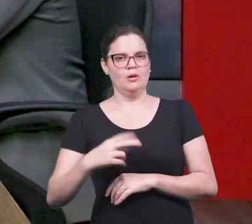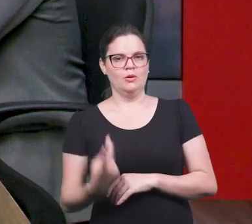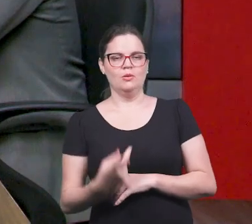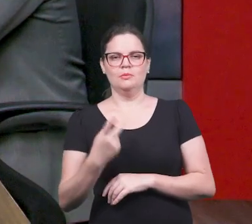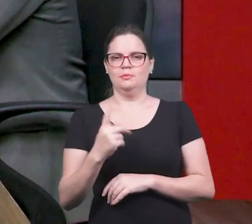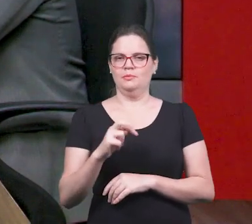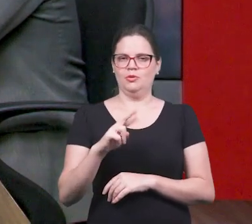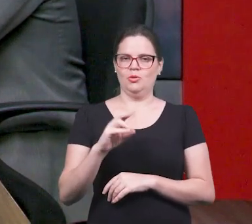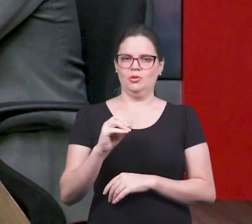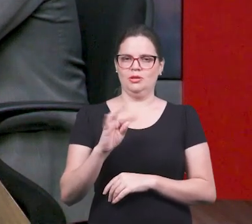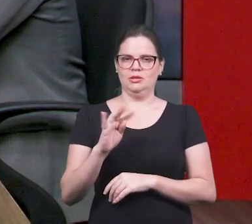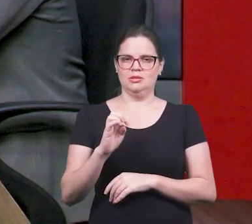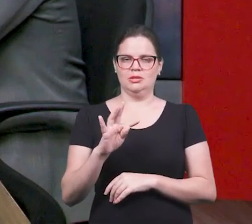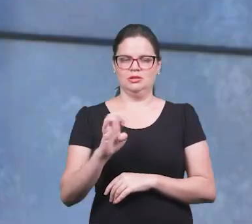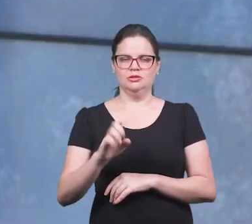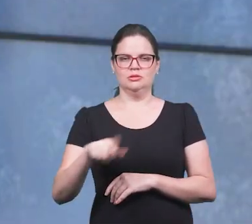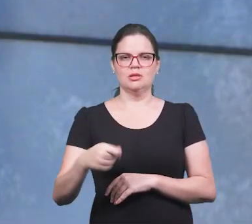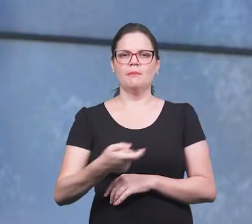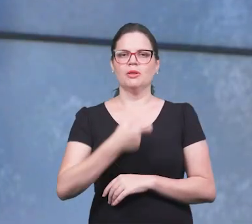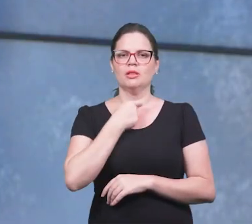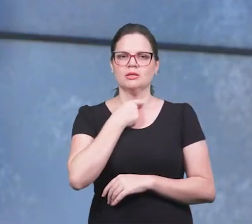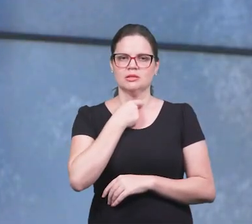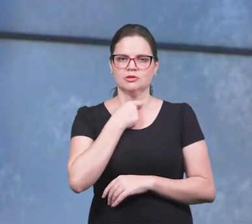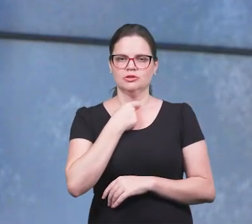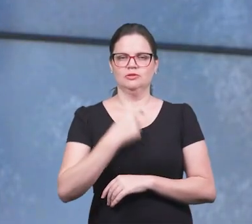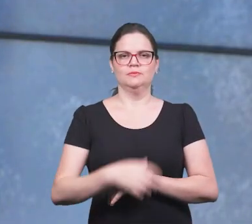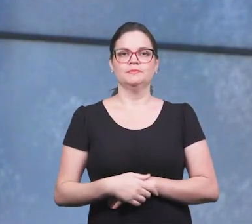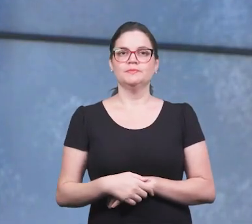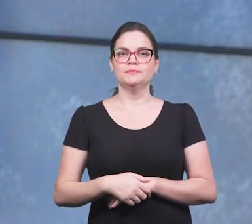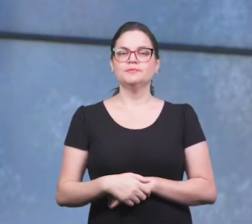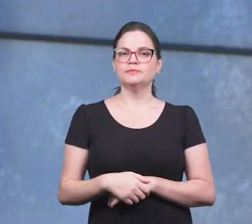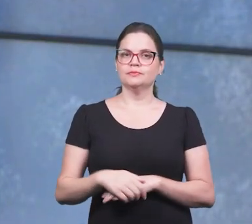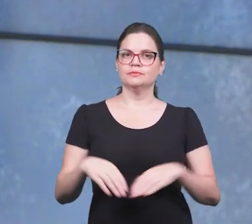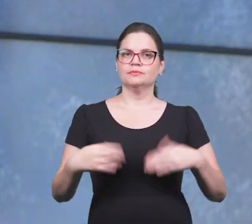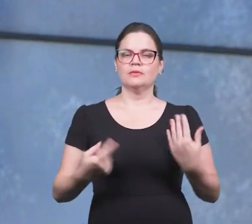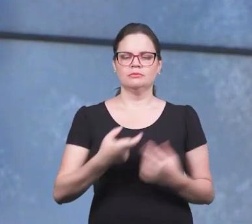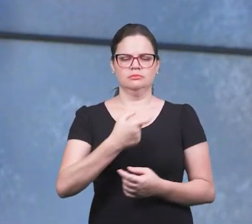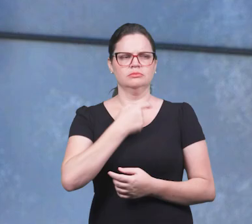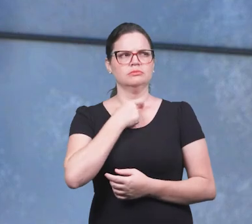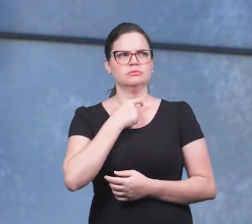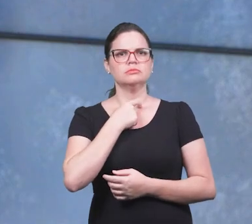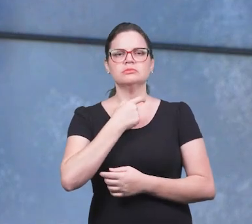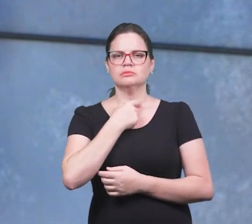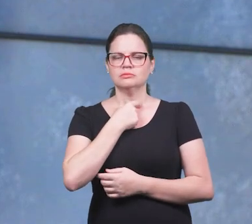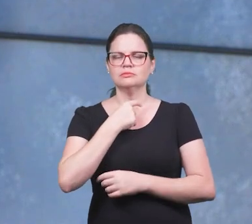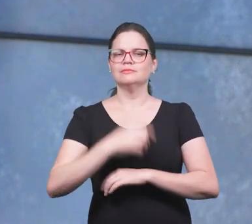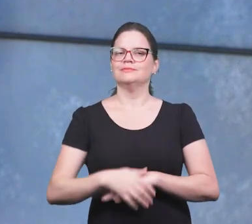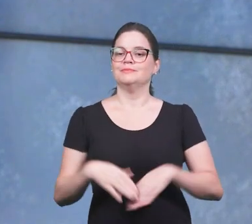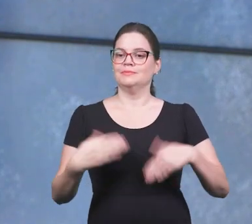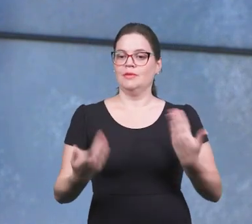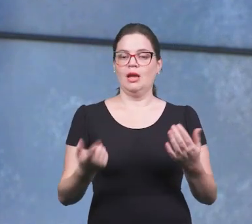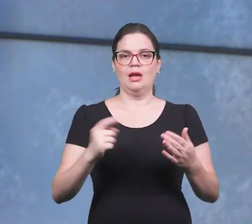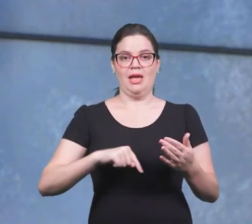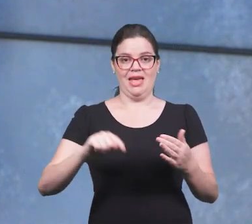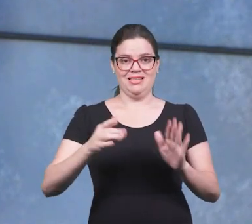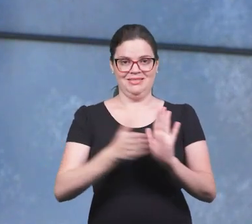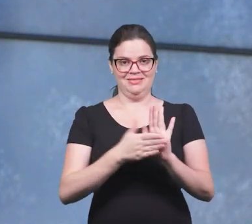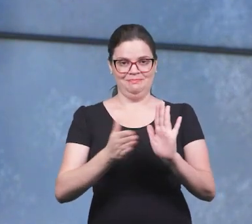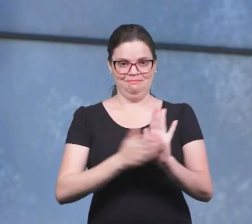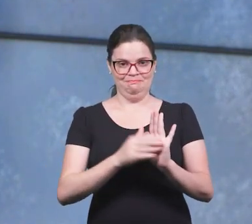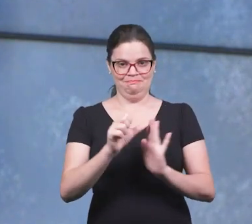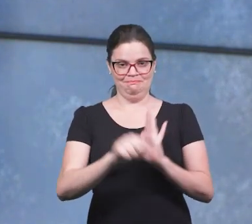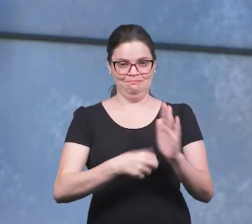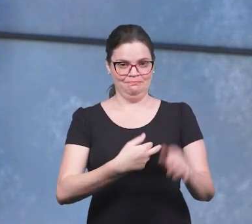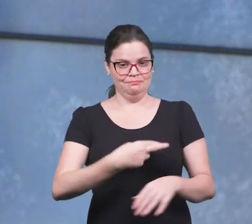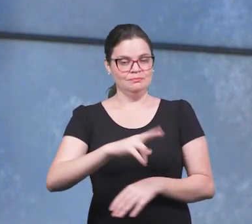religiosa. Então, a reforma protestante foi um evento religioso, né, um evento